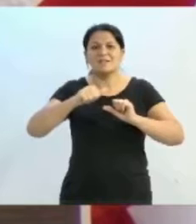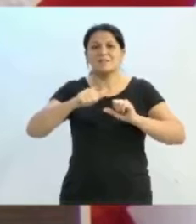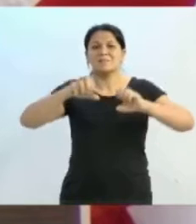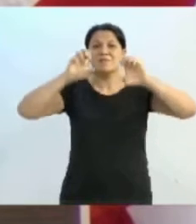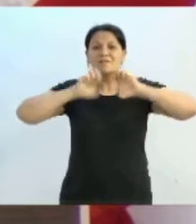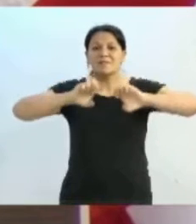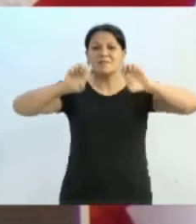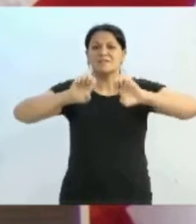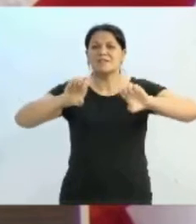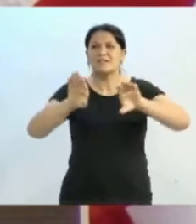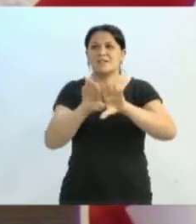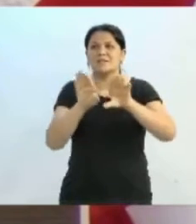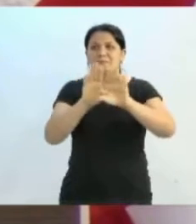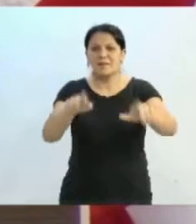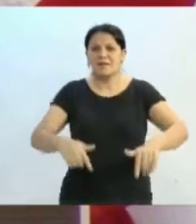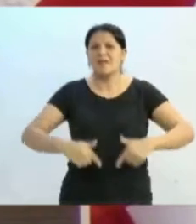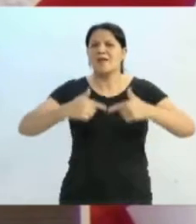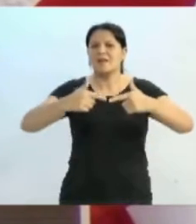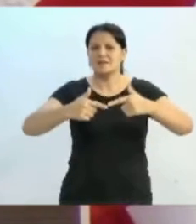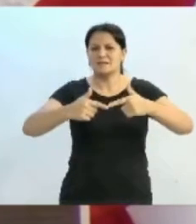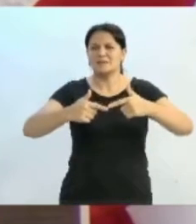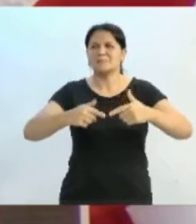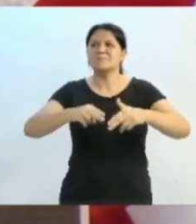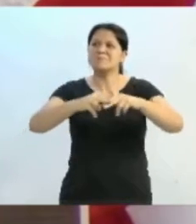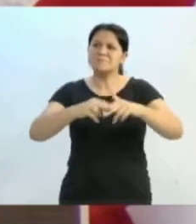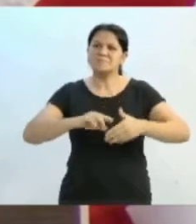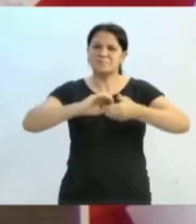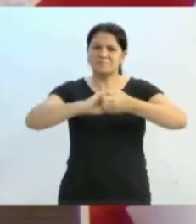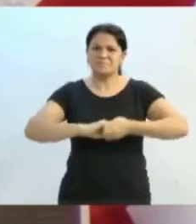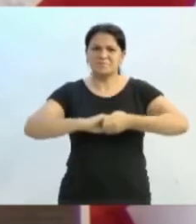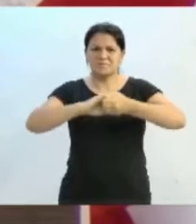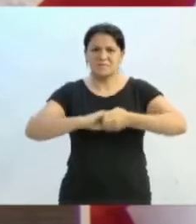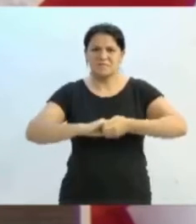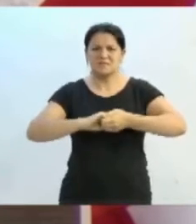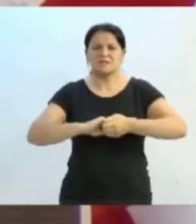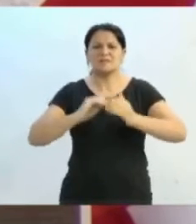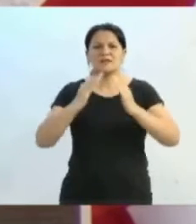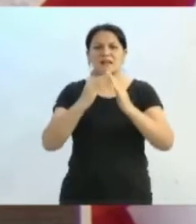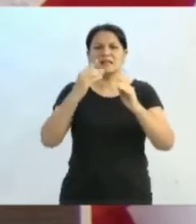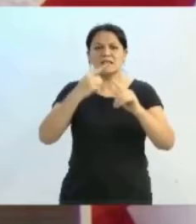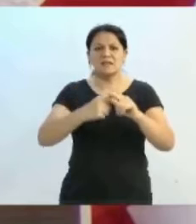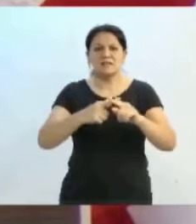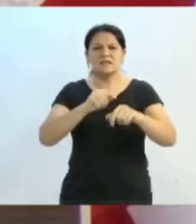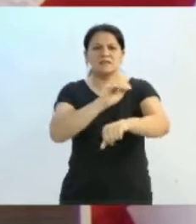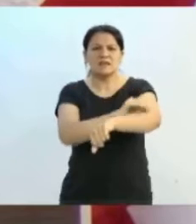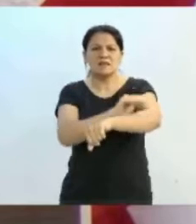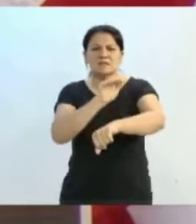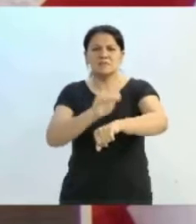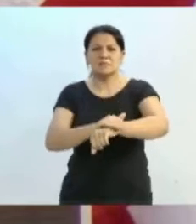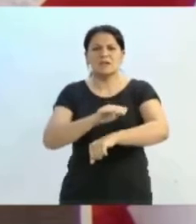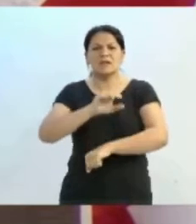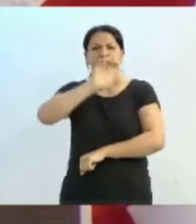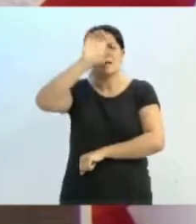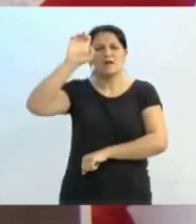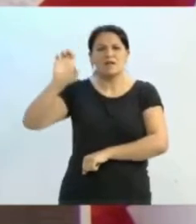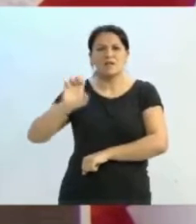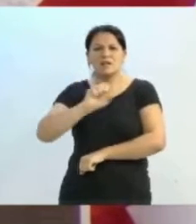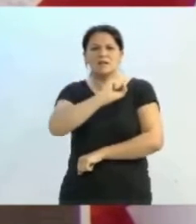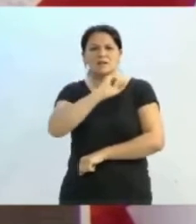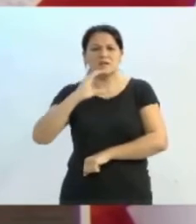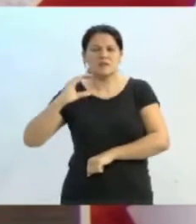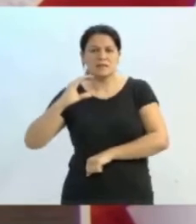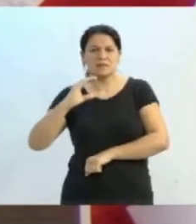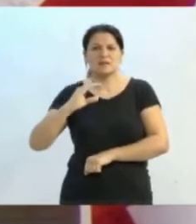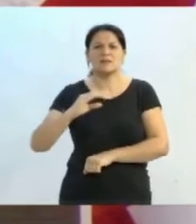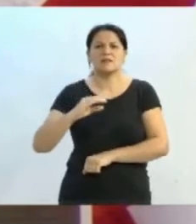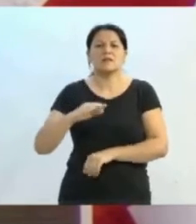e também dessas ações então eu parabenizo a Igreja Evangélica Assembléia de Deus de todo o Estado de Santa Catarina e Sudoeste do Paraná que tem